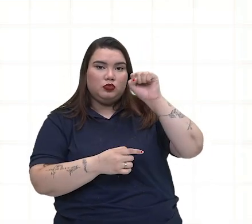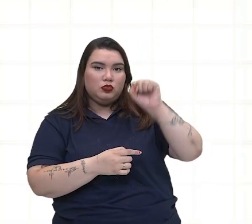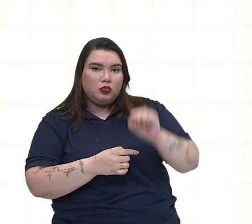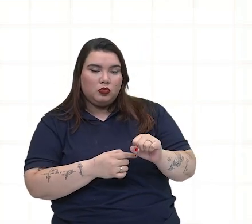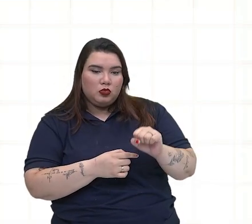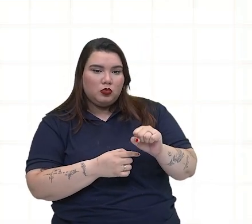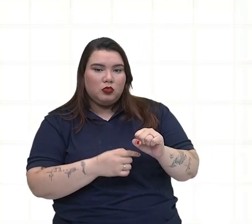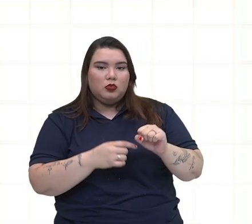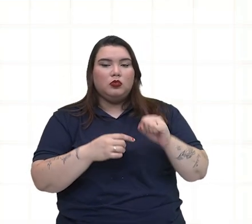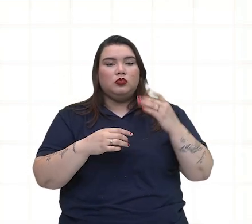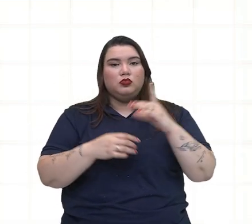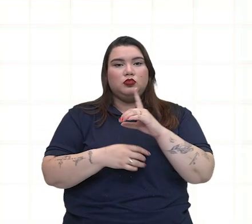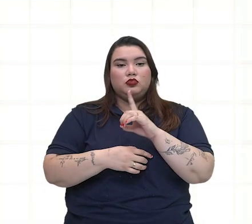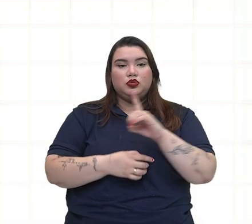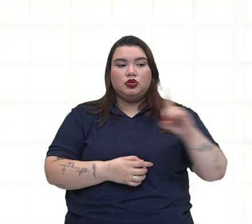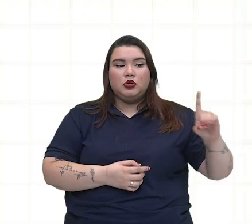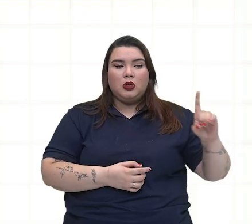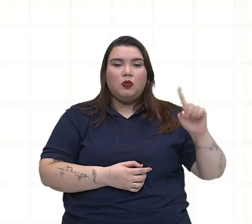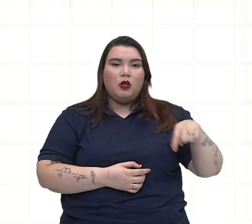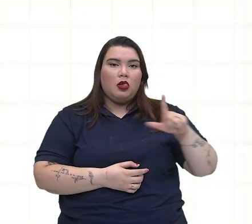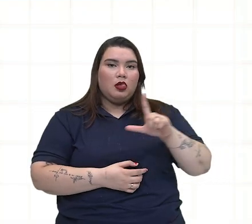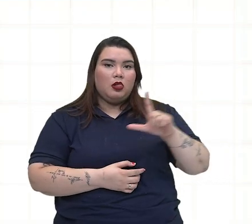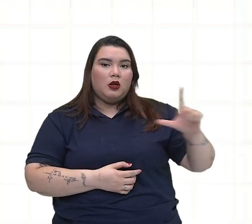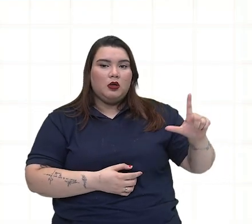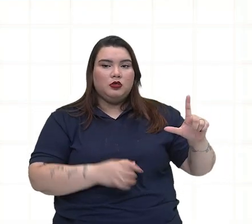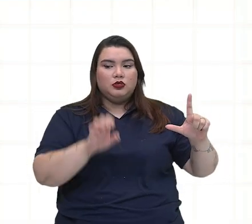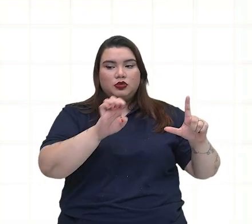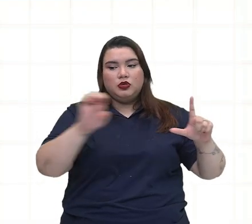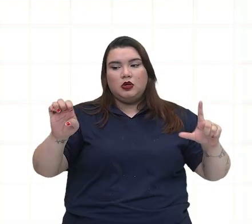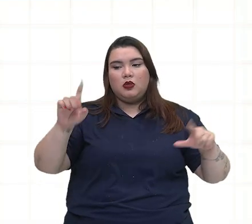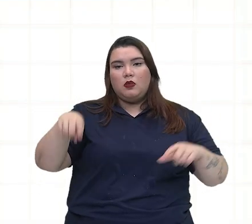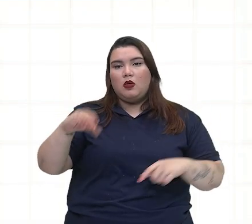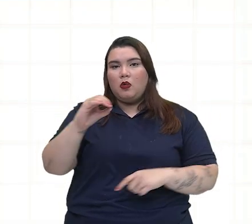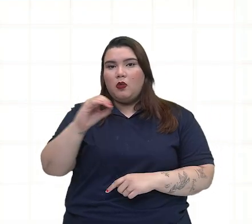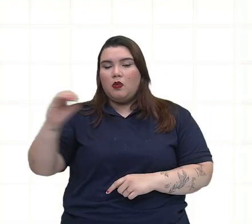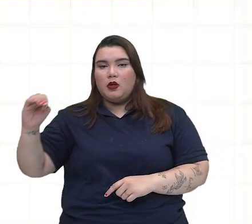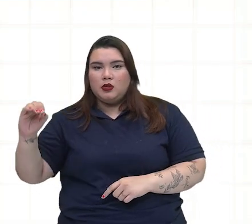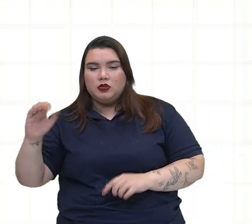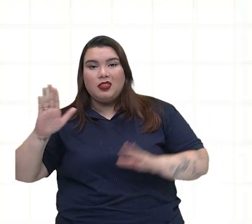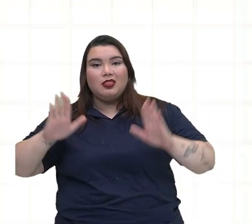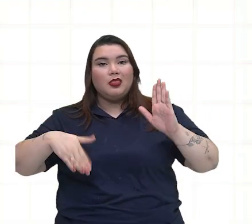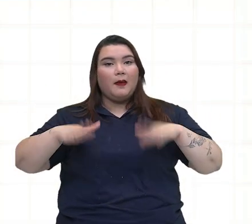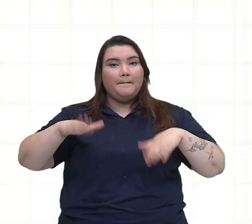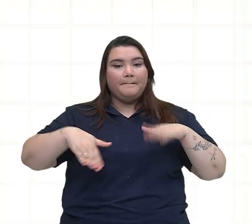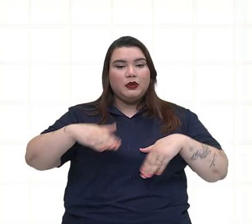sul, o seu lado direito a direção leste e o lado esquerdo oeste, mas isso vai depender da